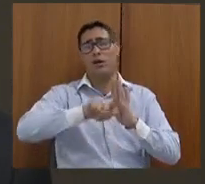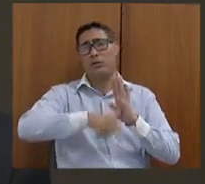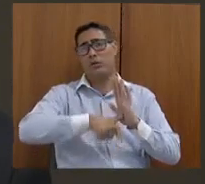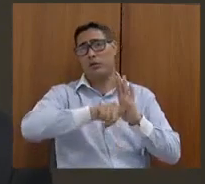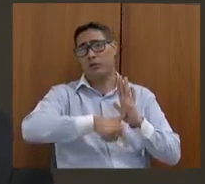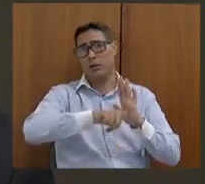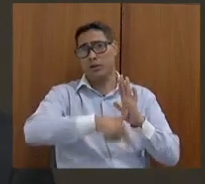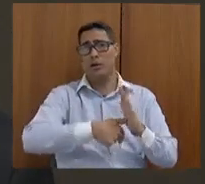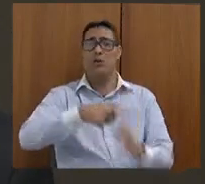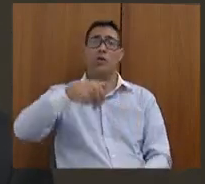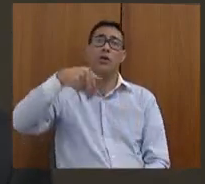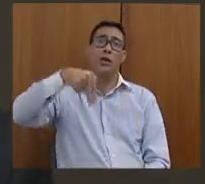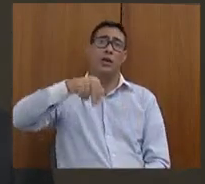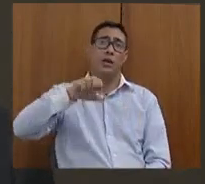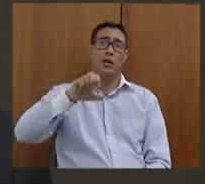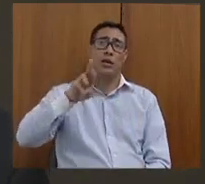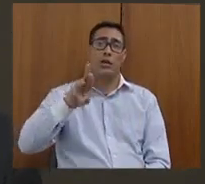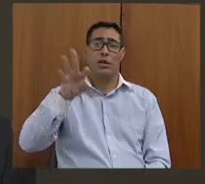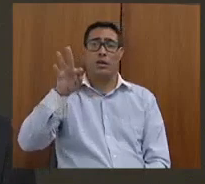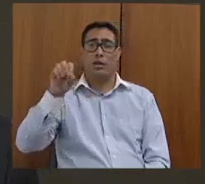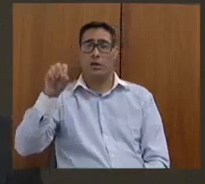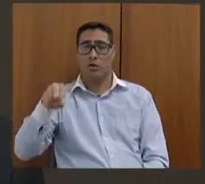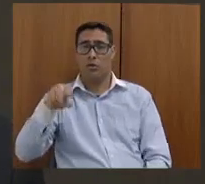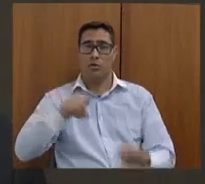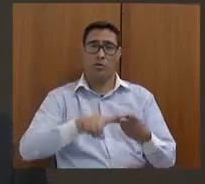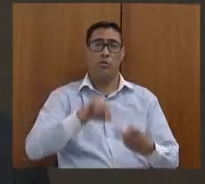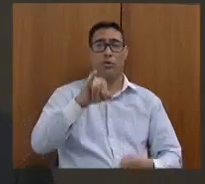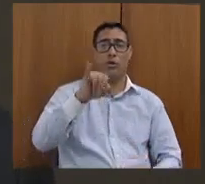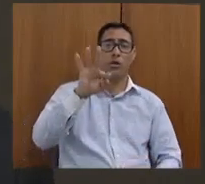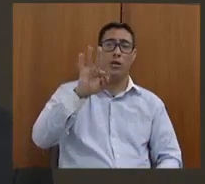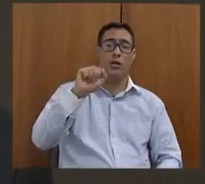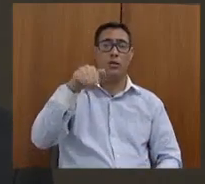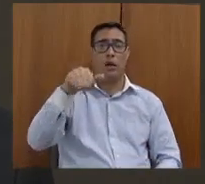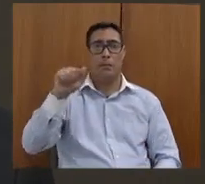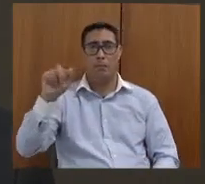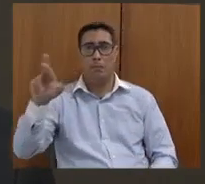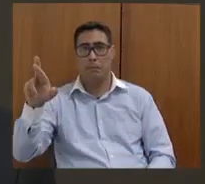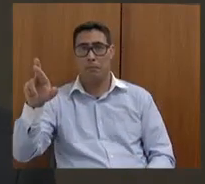o governo Milton Cardoso Governo está fraco